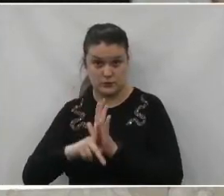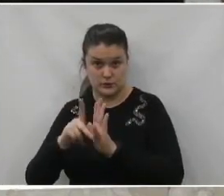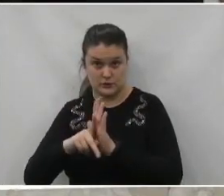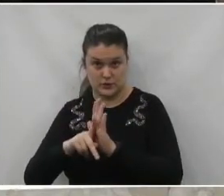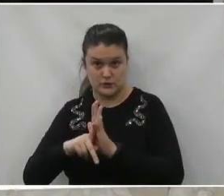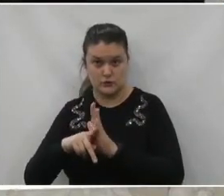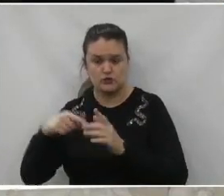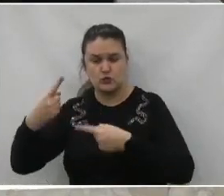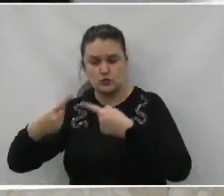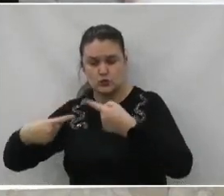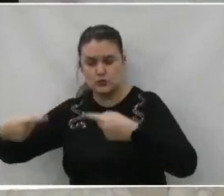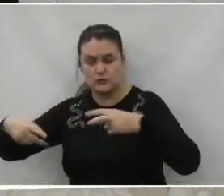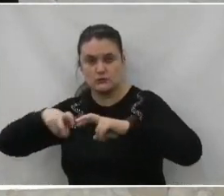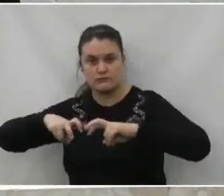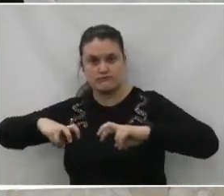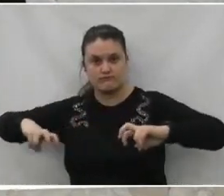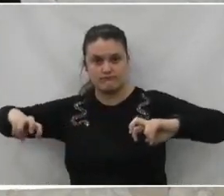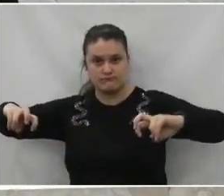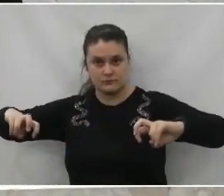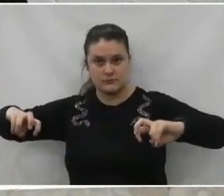para apreciação do plenário.